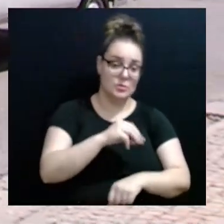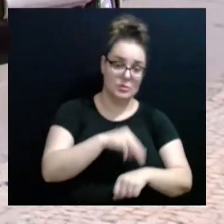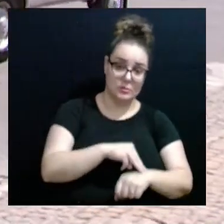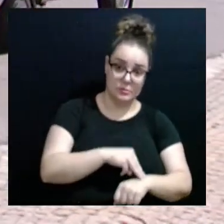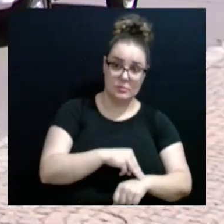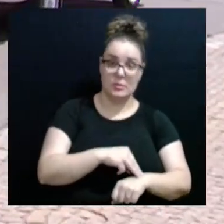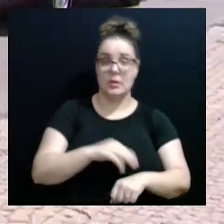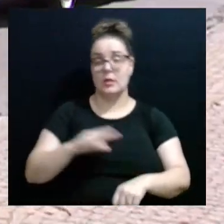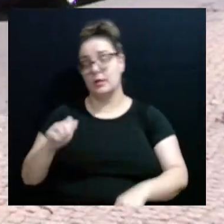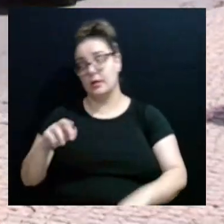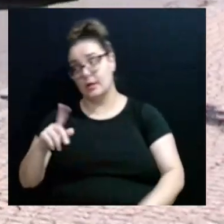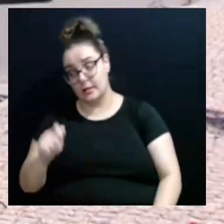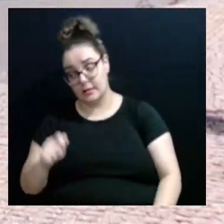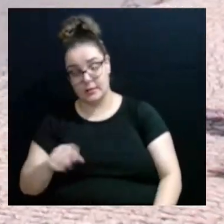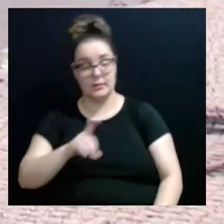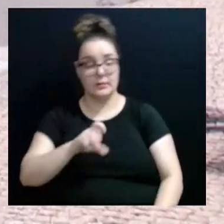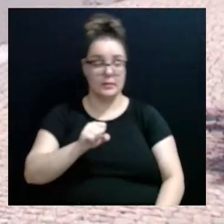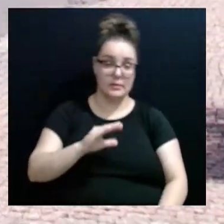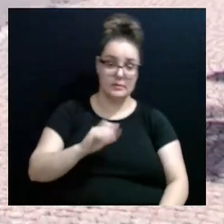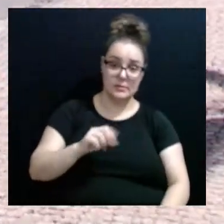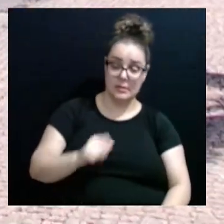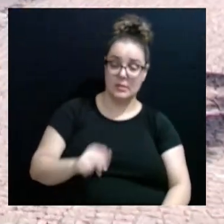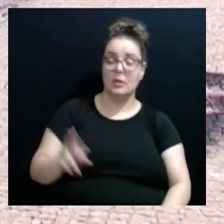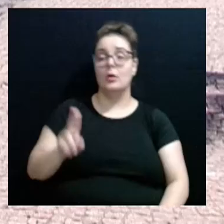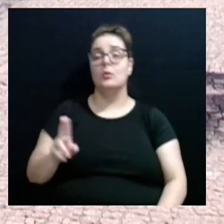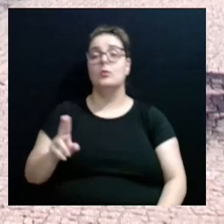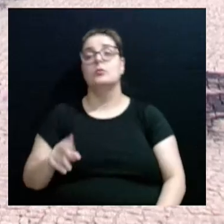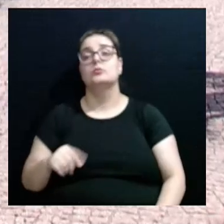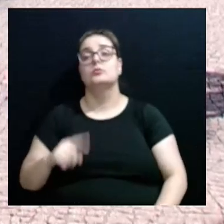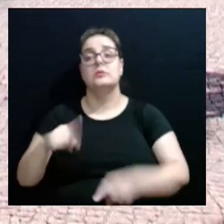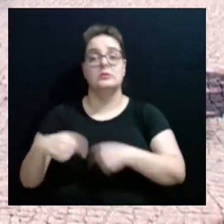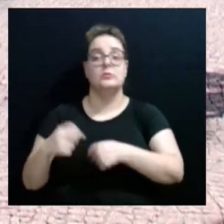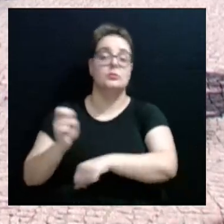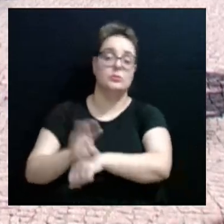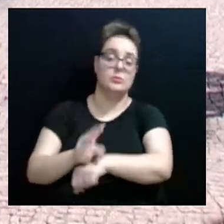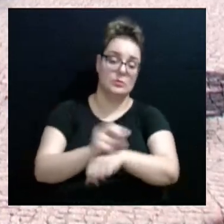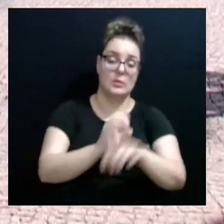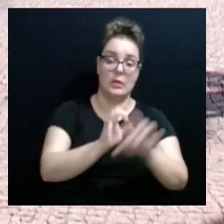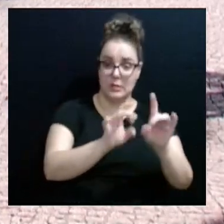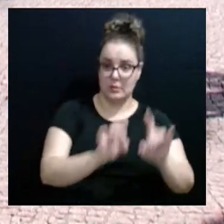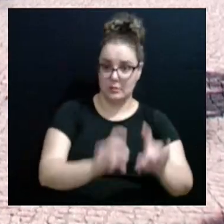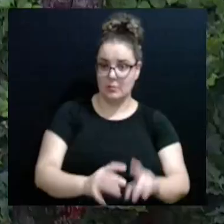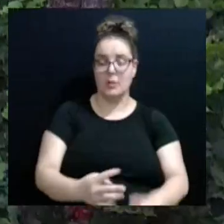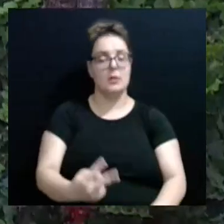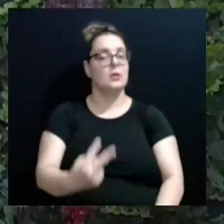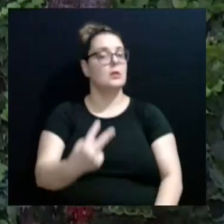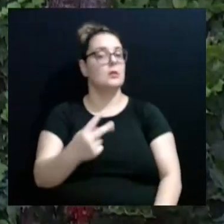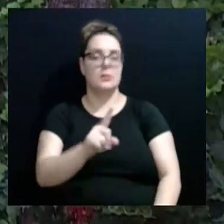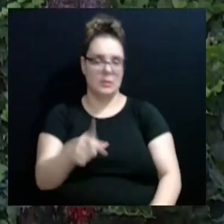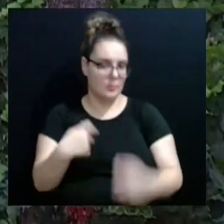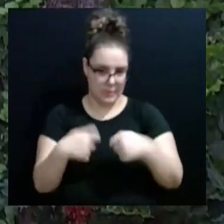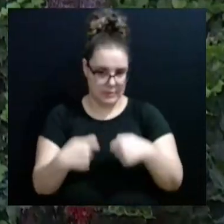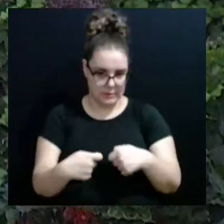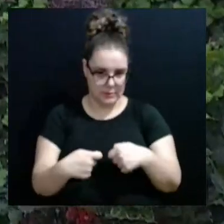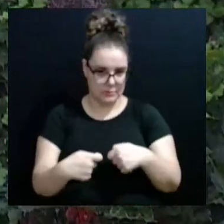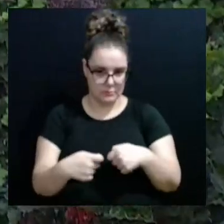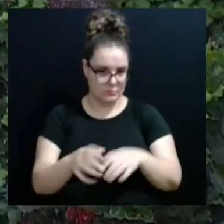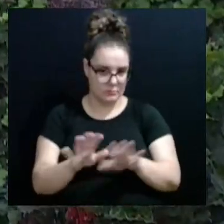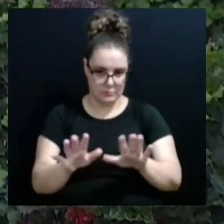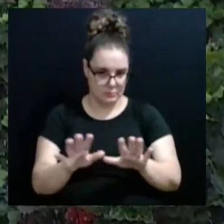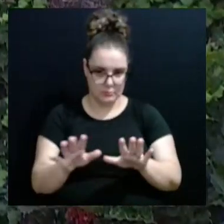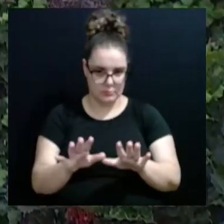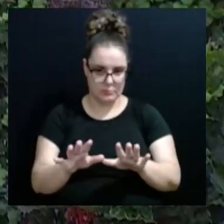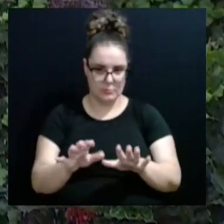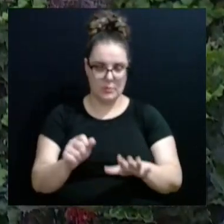Então, durante a utilização dessas outras vagas específicas, você não precisa ativar o crédito